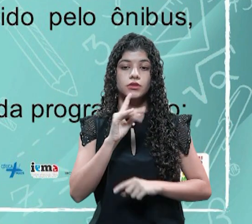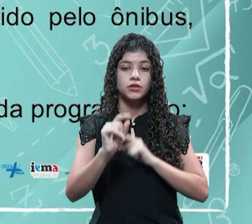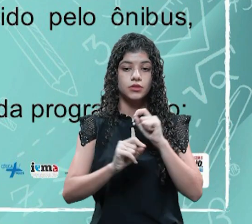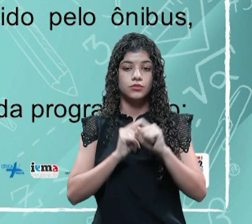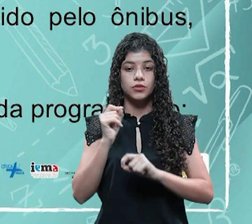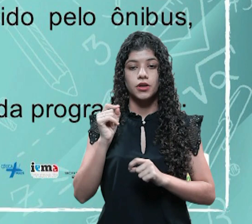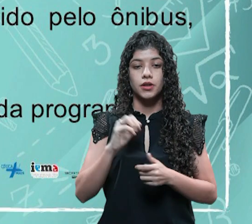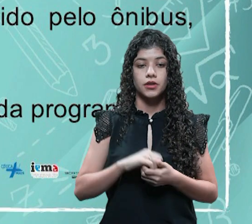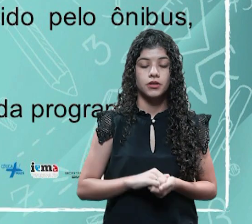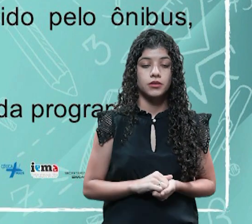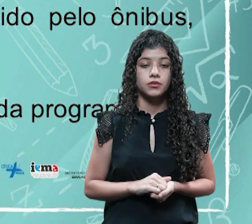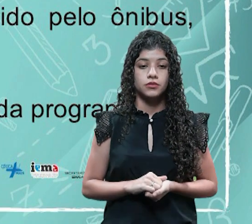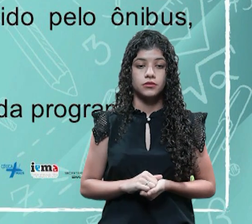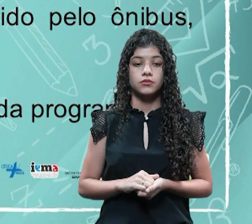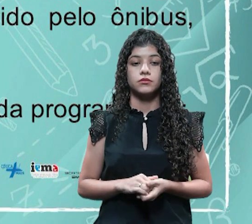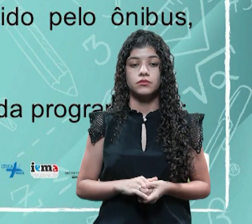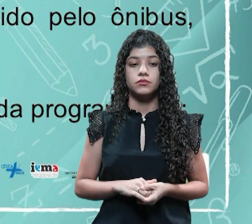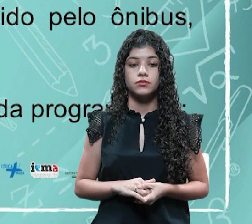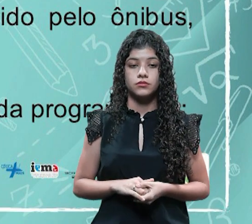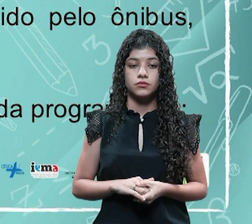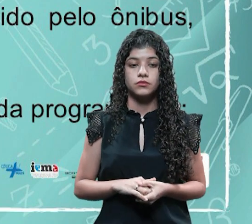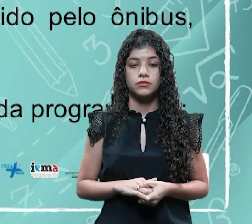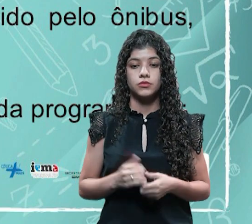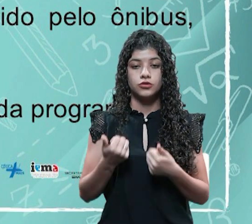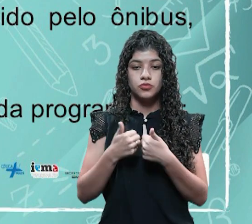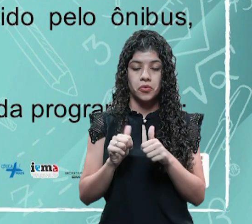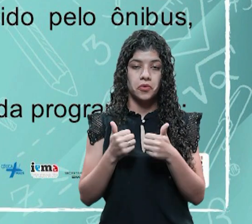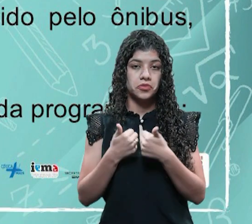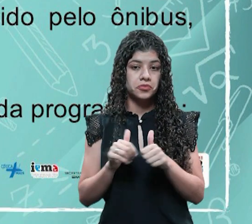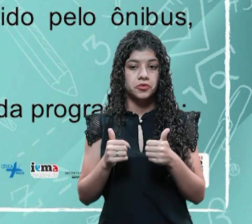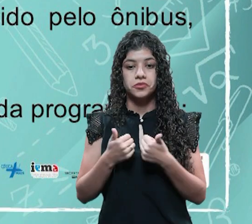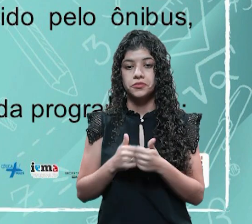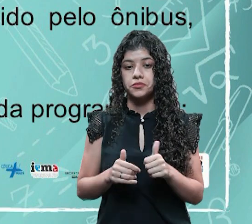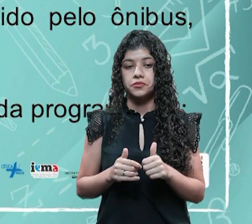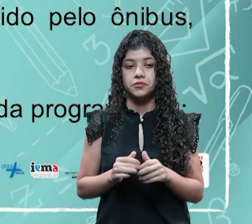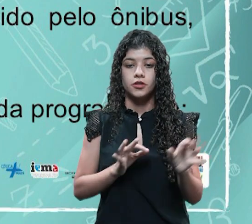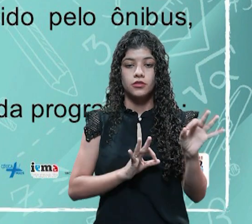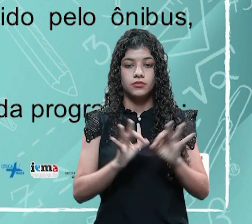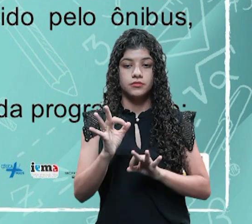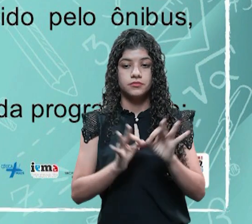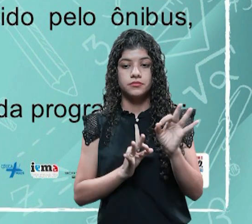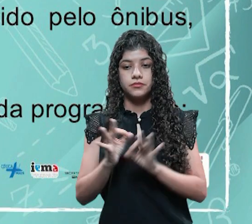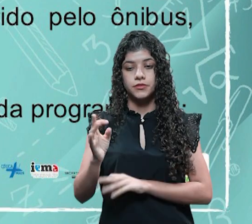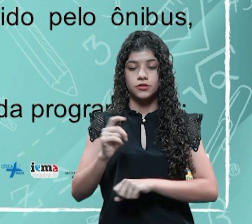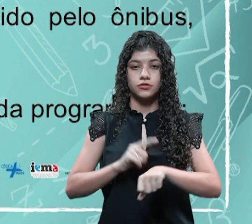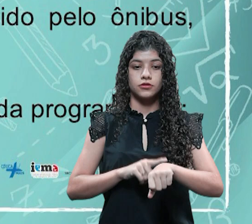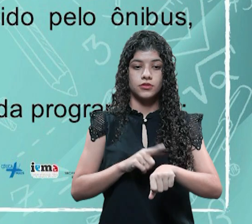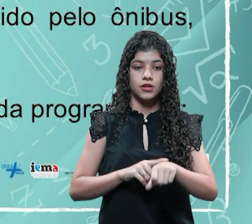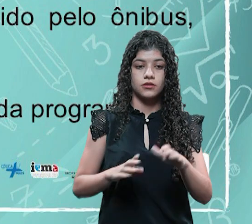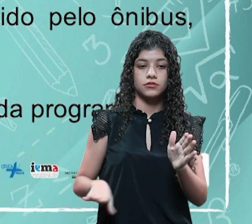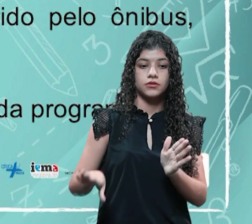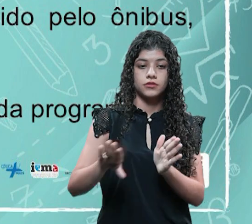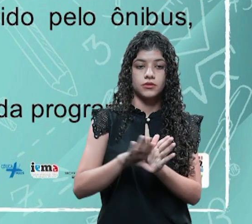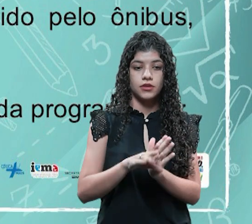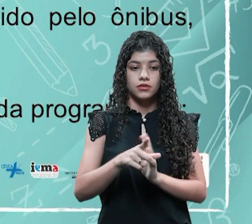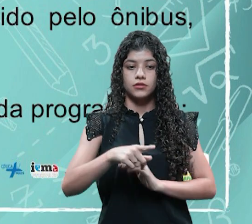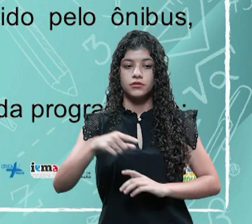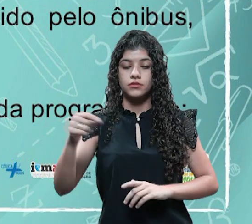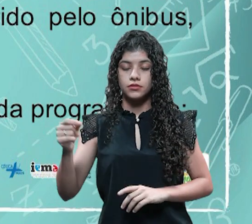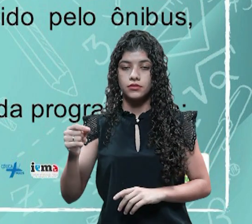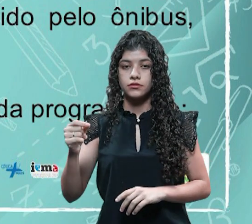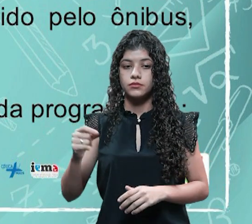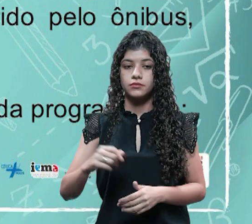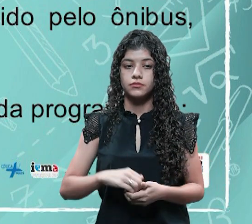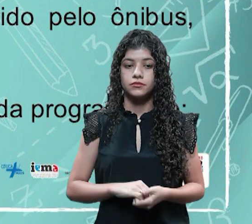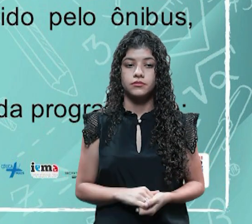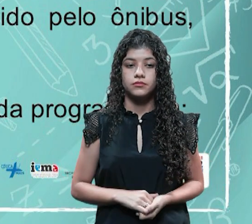os equipamentos do ônibus, com certeza a gente tem que conhecer isso. Coordenar os horários da chegada e da saída